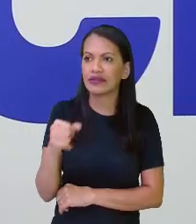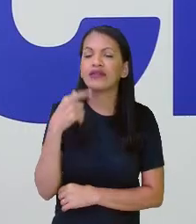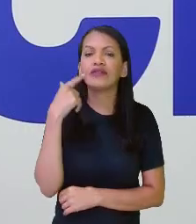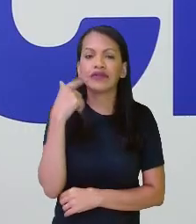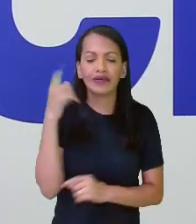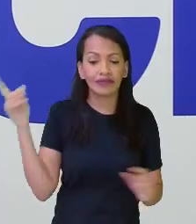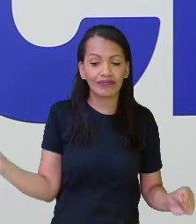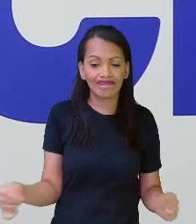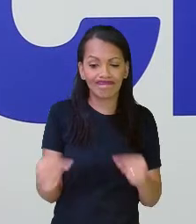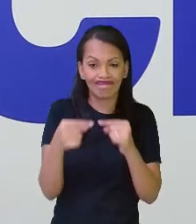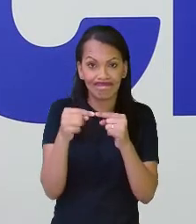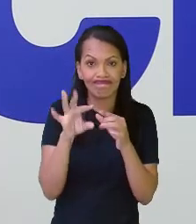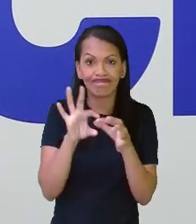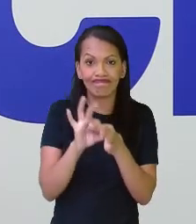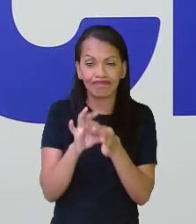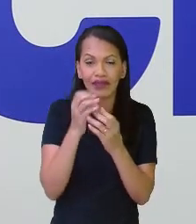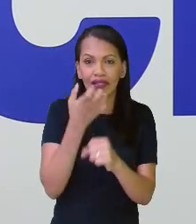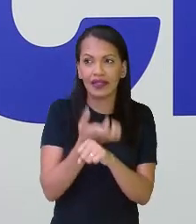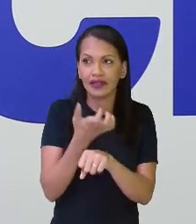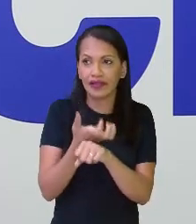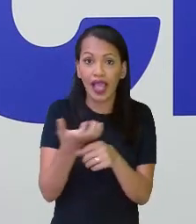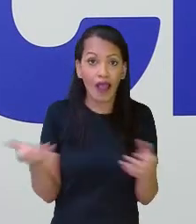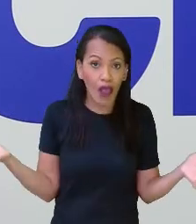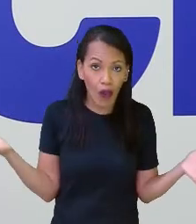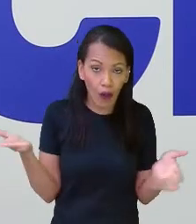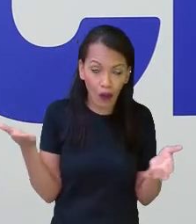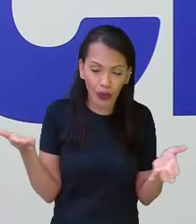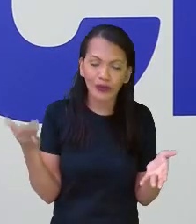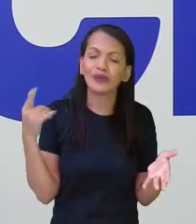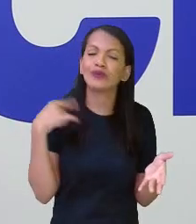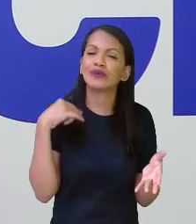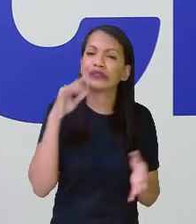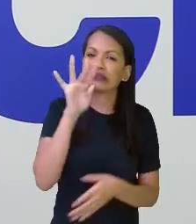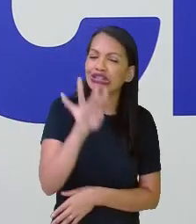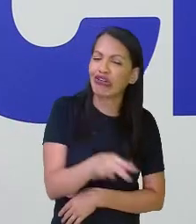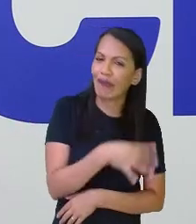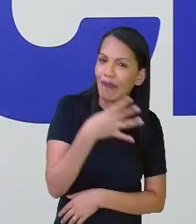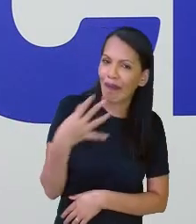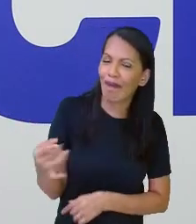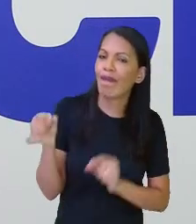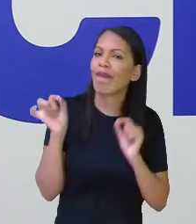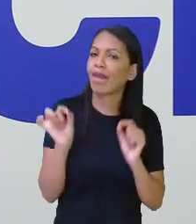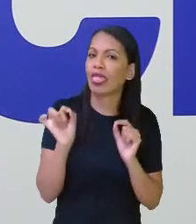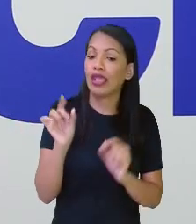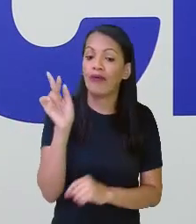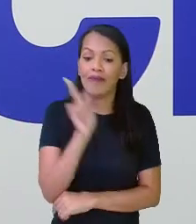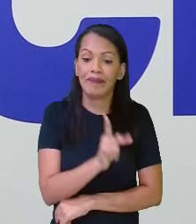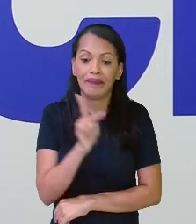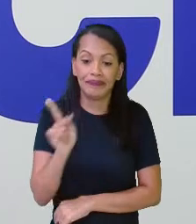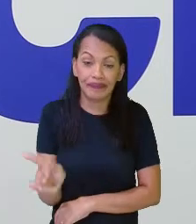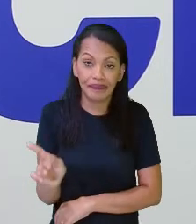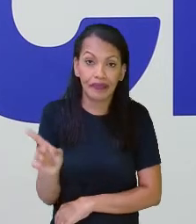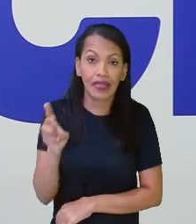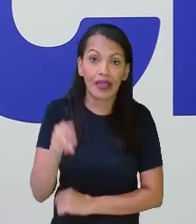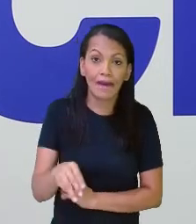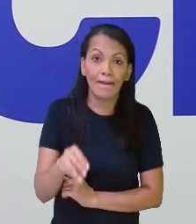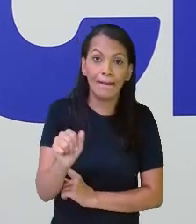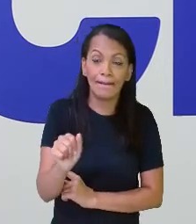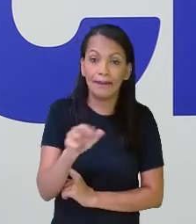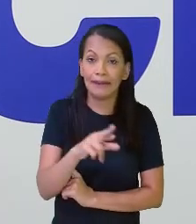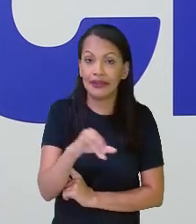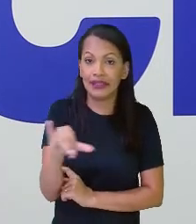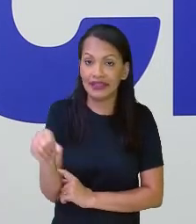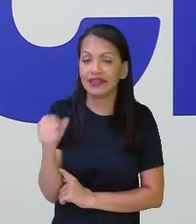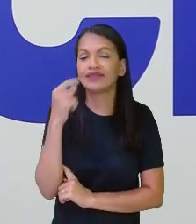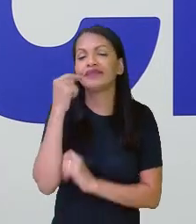tudo ligado, todas as disciplinas. Hoje mesmo eu estava falando justamente de tabela, que a professora Márcia vive falando, então está tudo